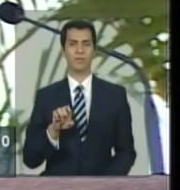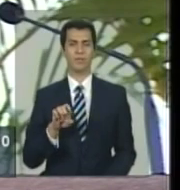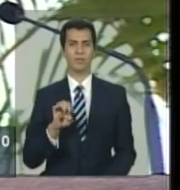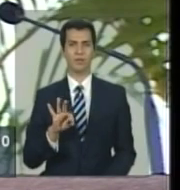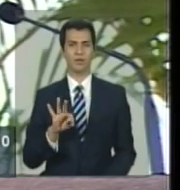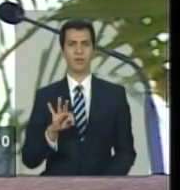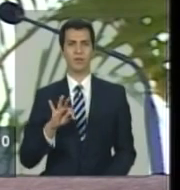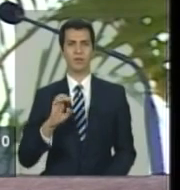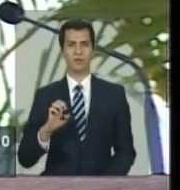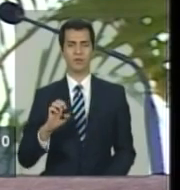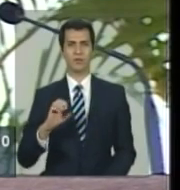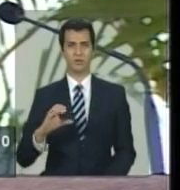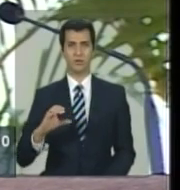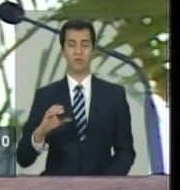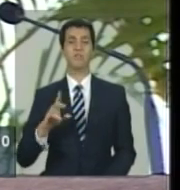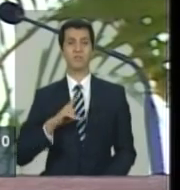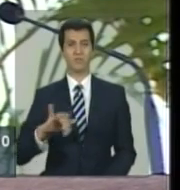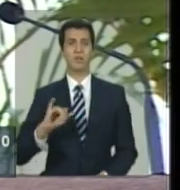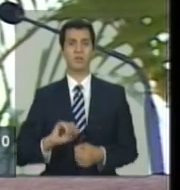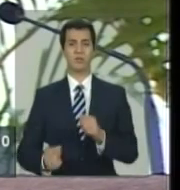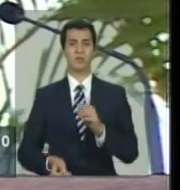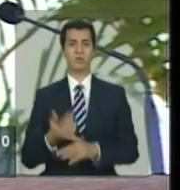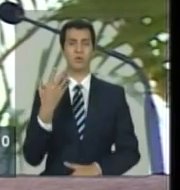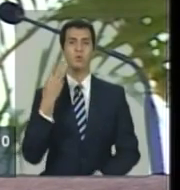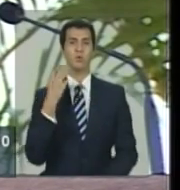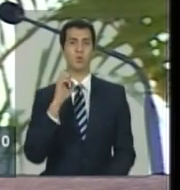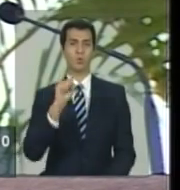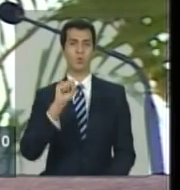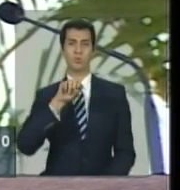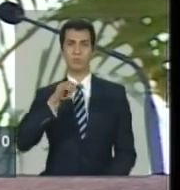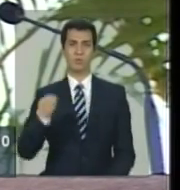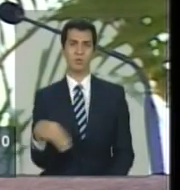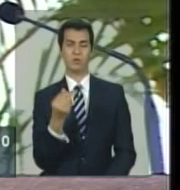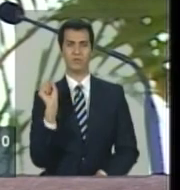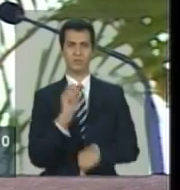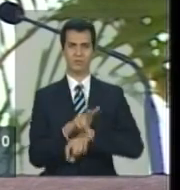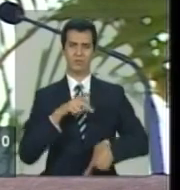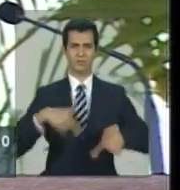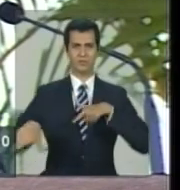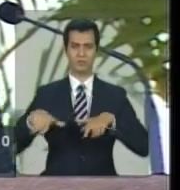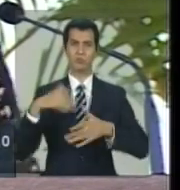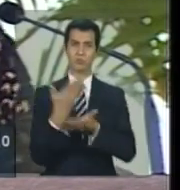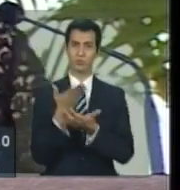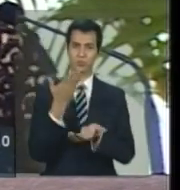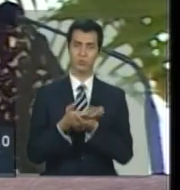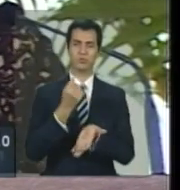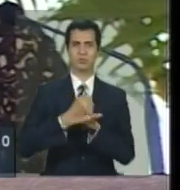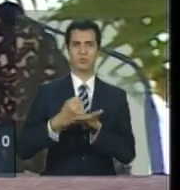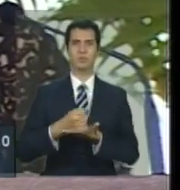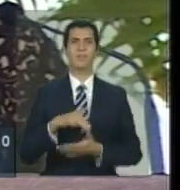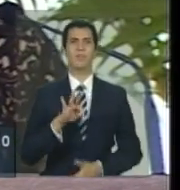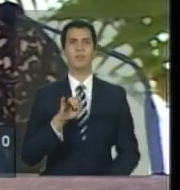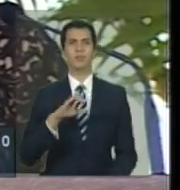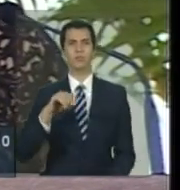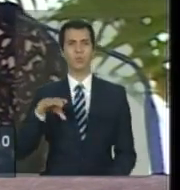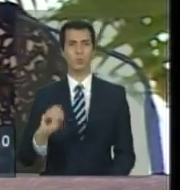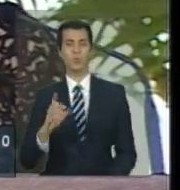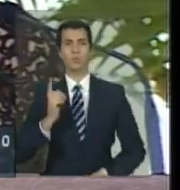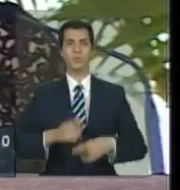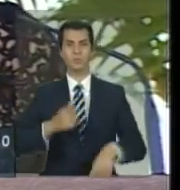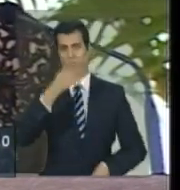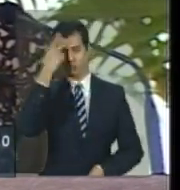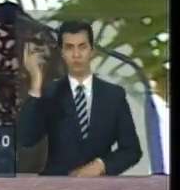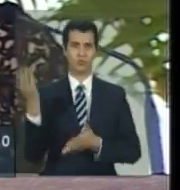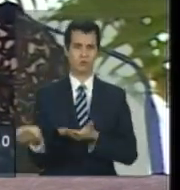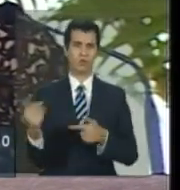oferecerá 8 milhões de vagas em cursos técnicos e de qualificação profissional para que nossos jovens e trabalhadores